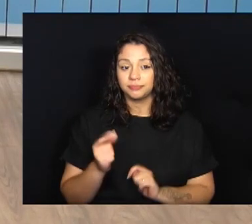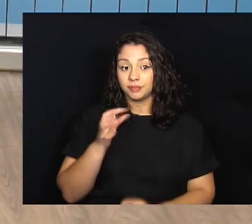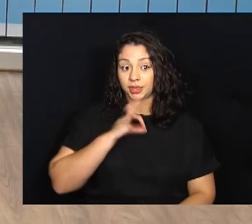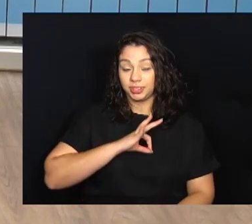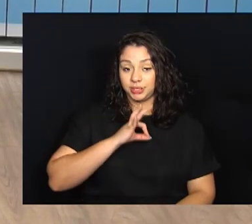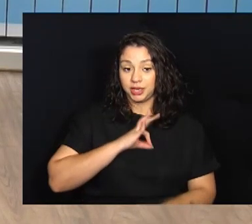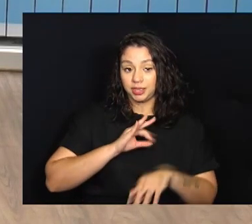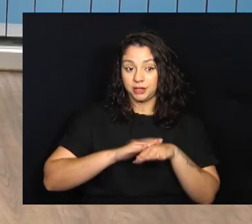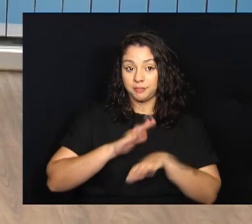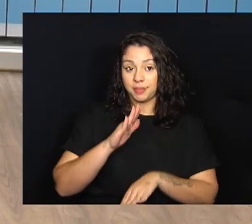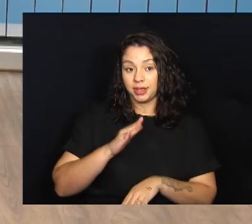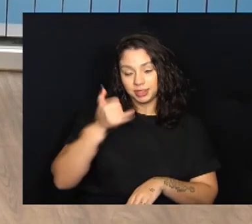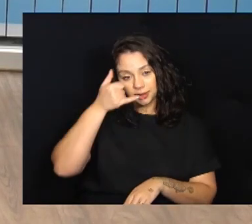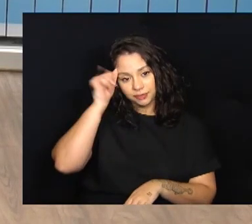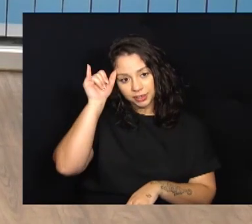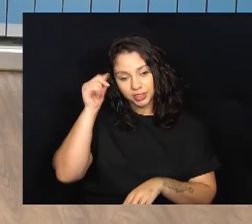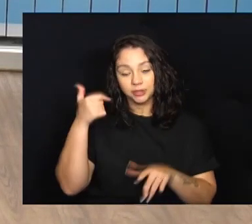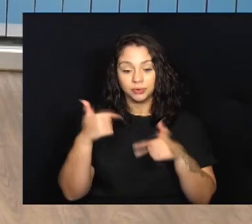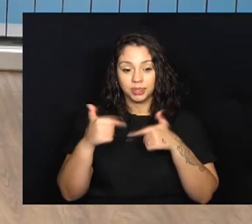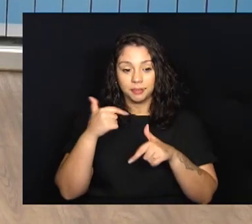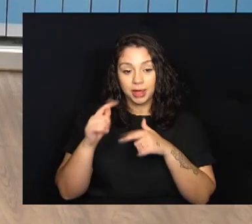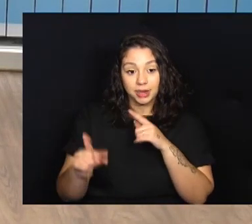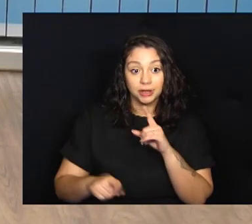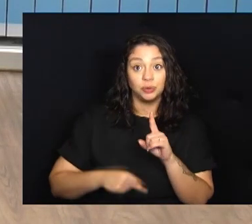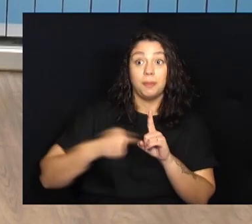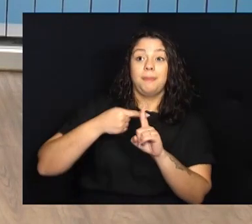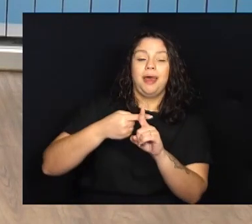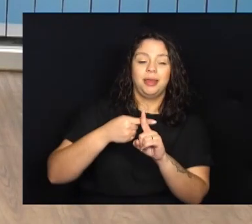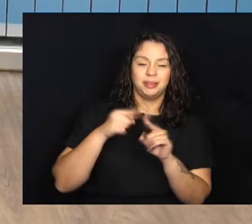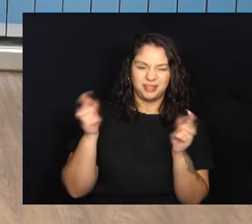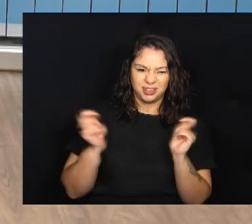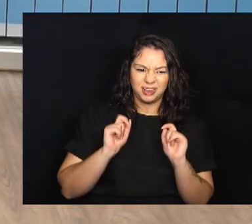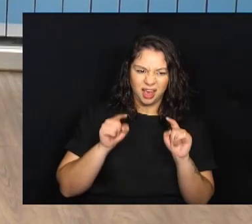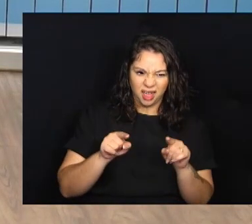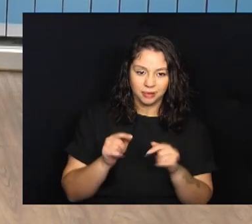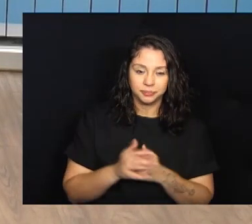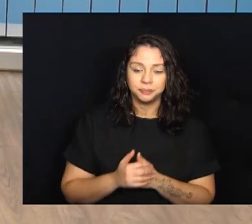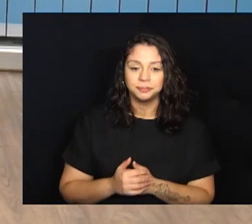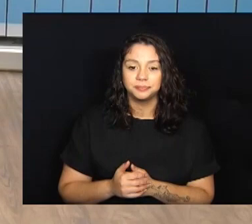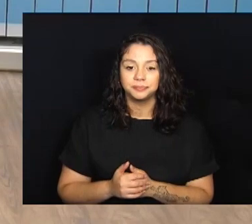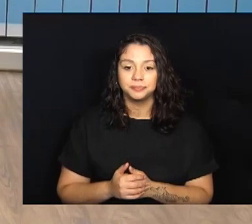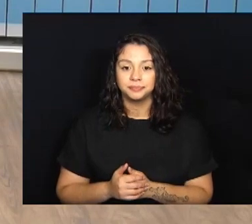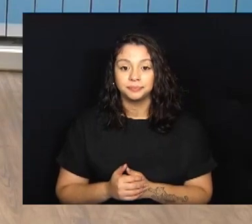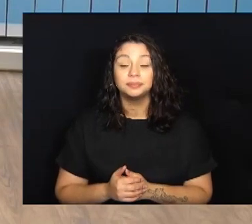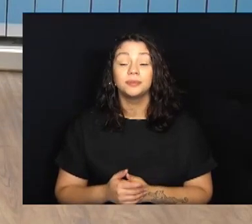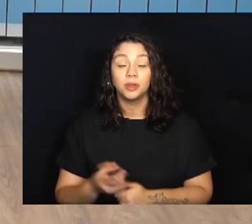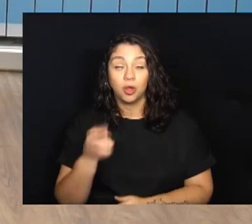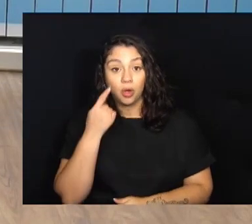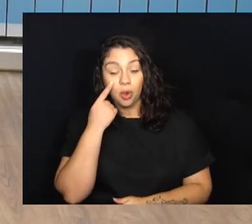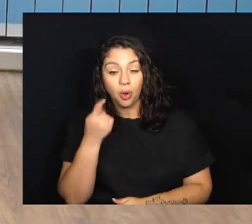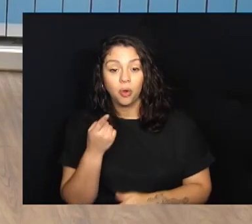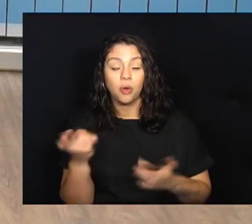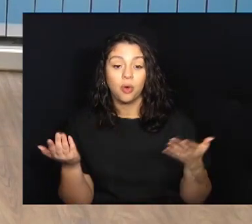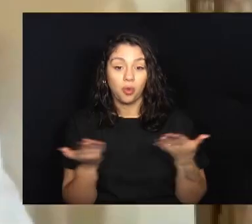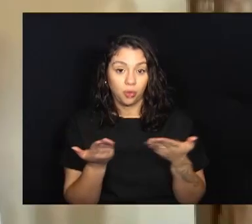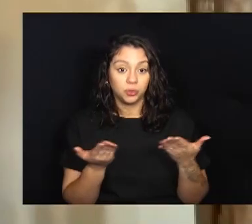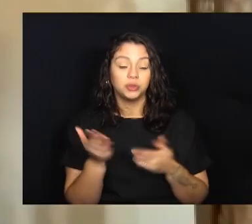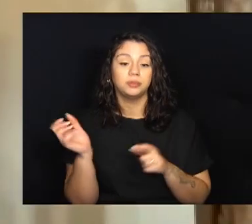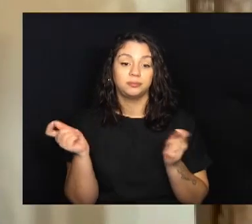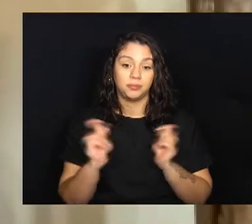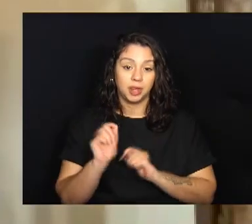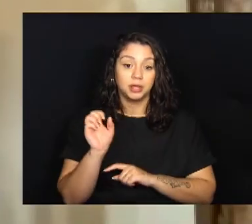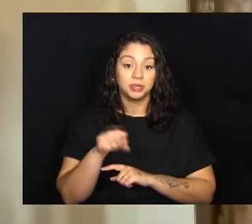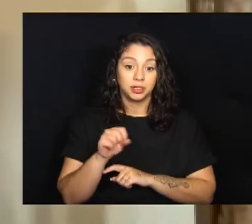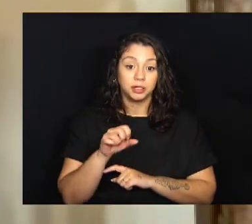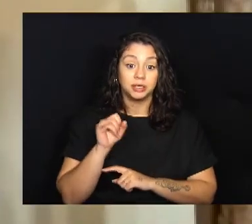extra sem ter que trabalhar a mais para isso? Isso é possível? Olha, hoje em dia é possível desde